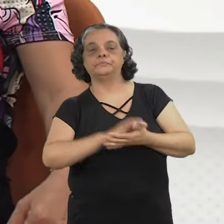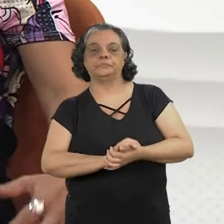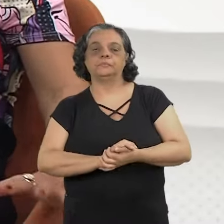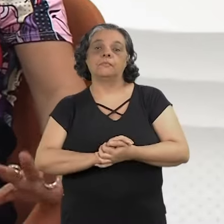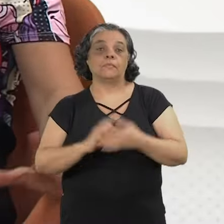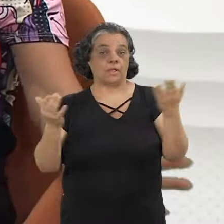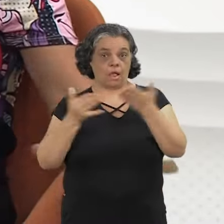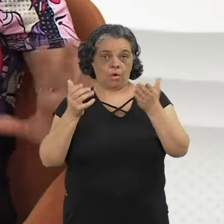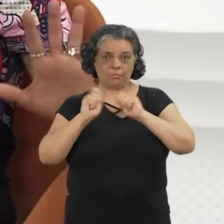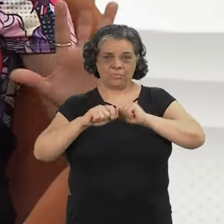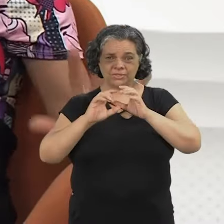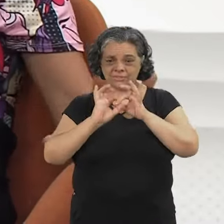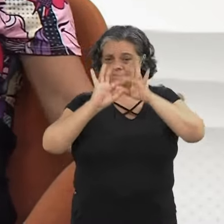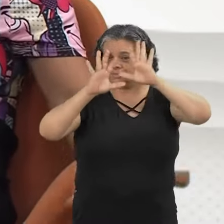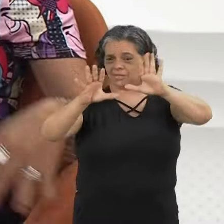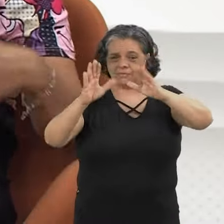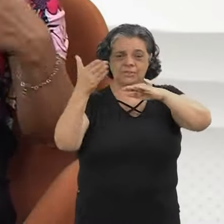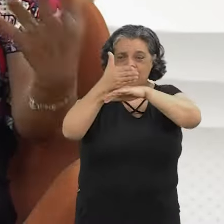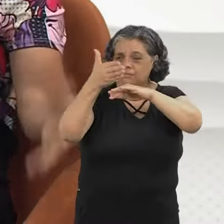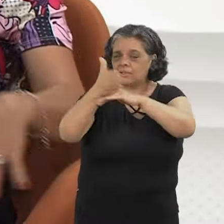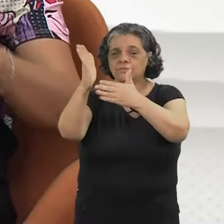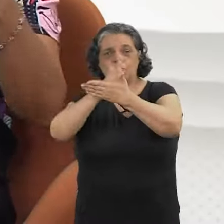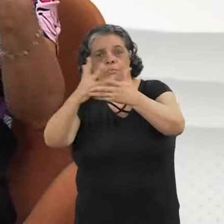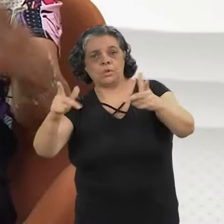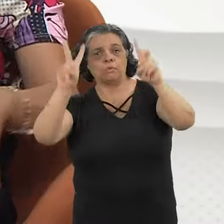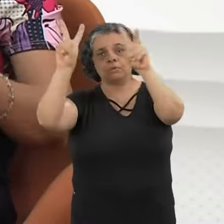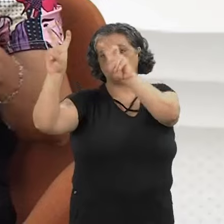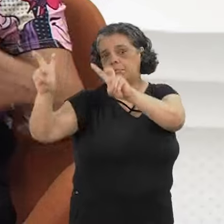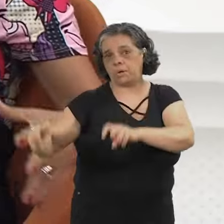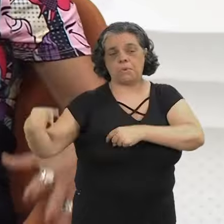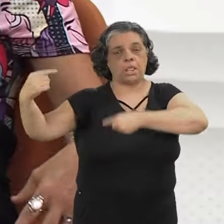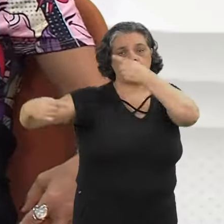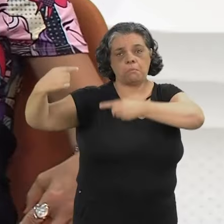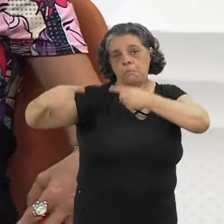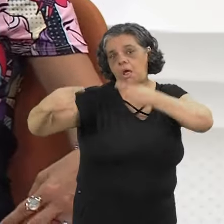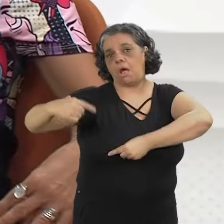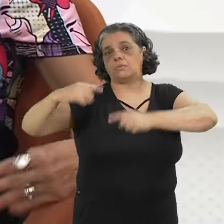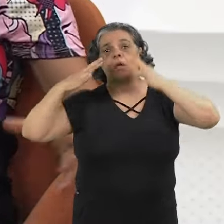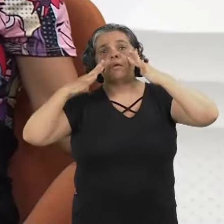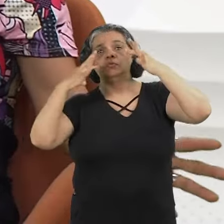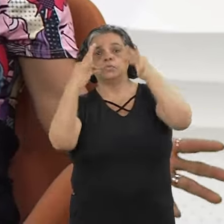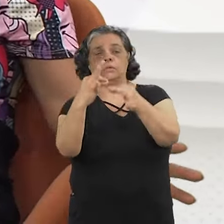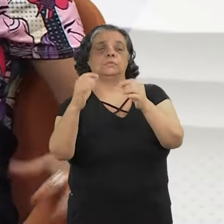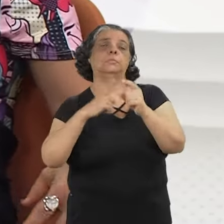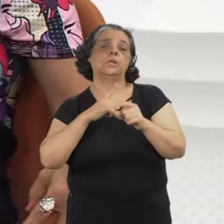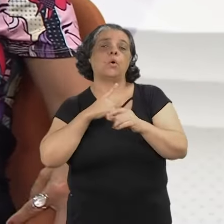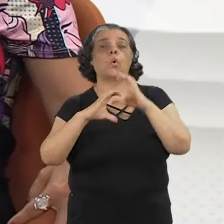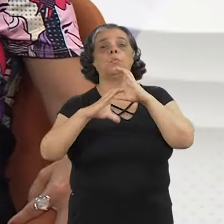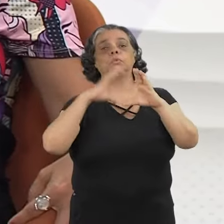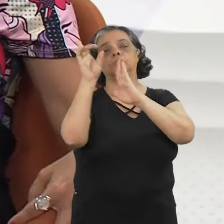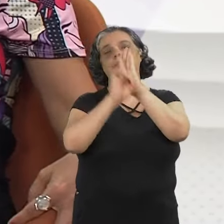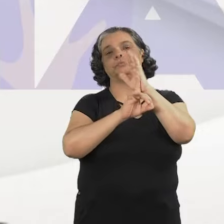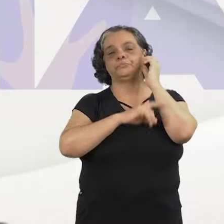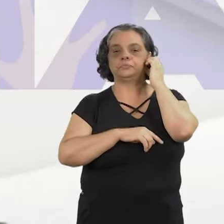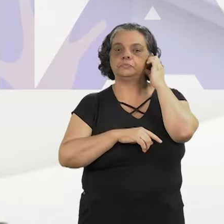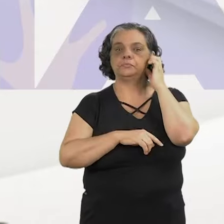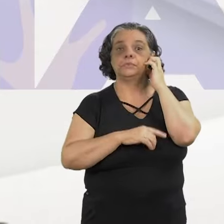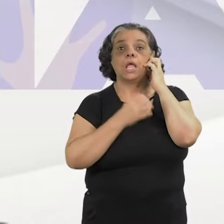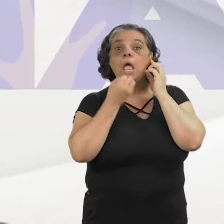DH E aí você vai poder ter acesso a alguns produtos alguns temas alguns debates bastante interessantes nesse Campo aí de comunicação e direitos